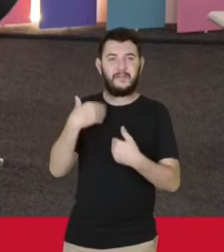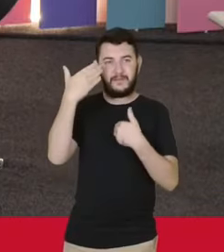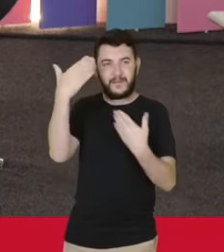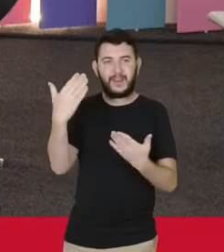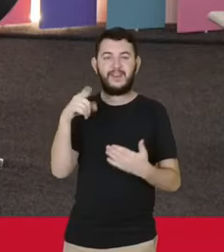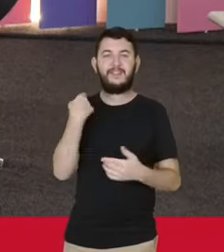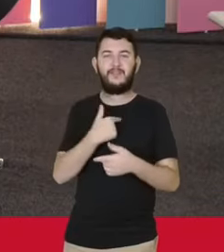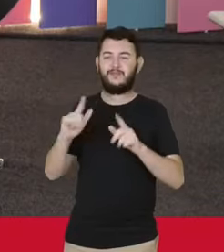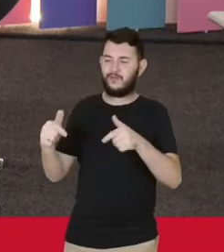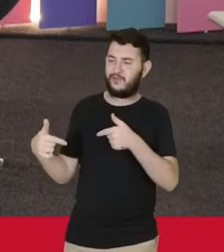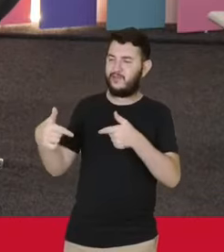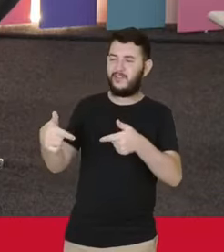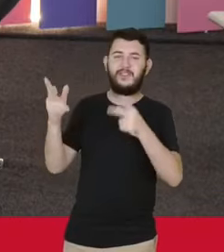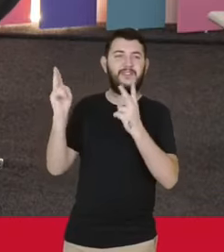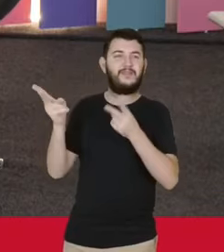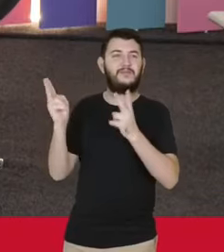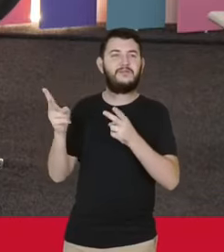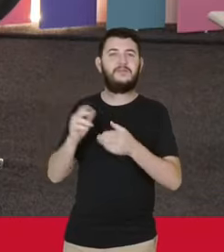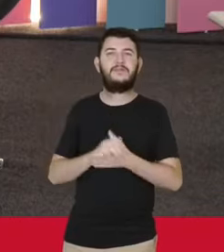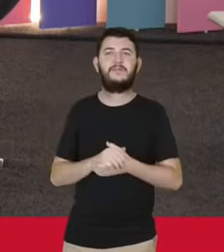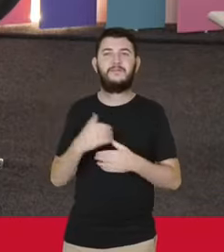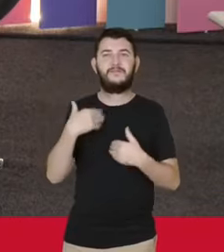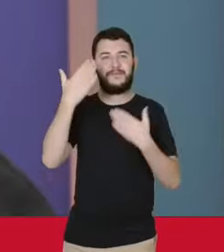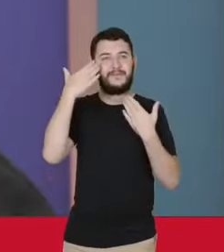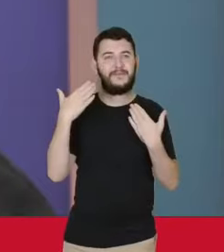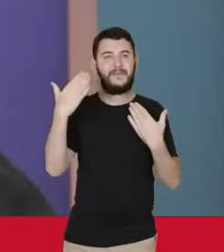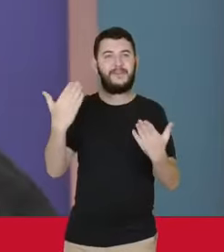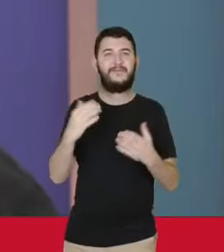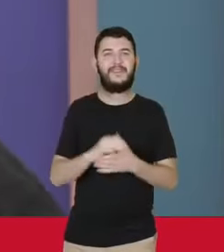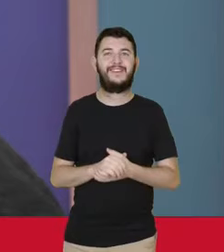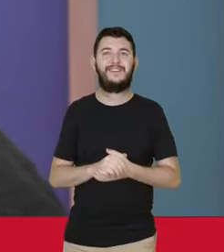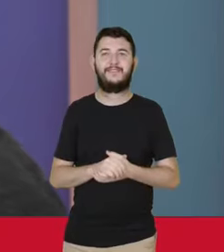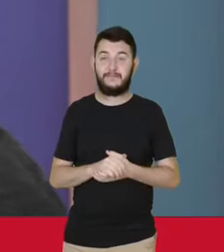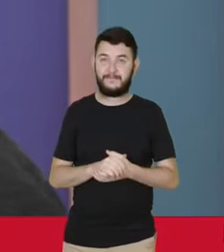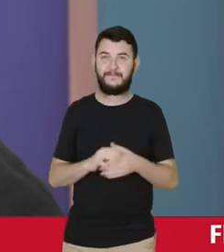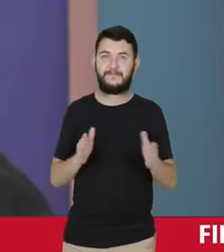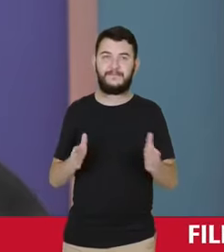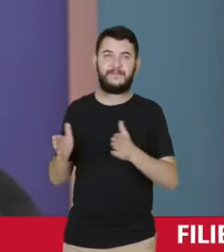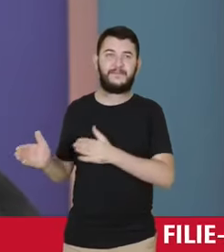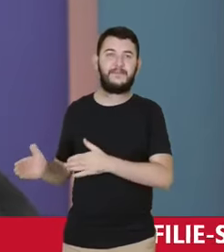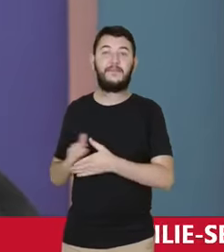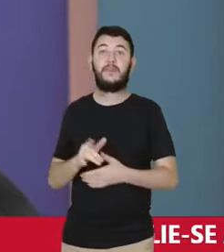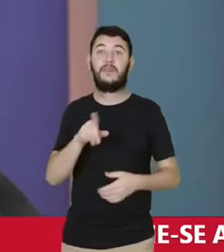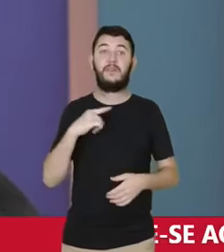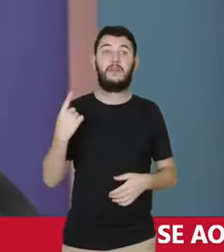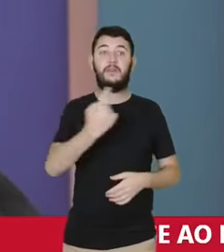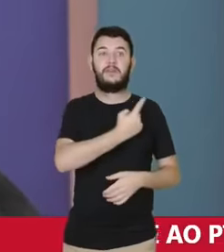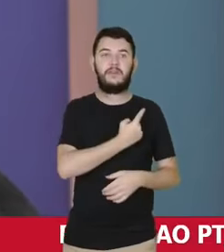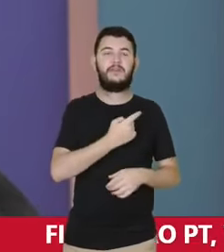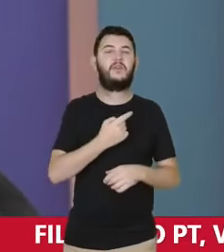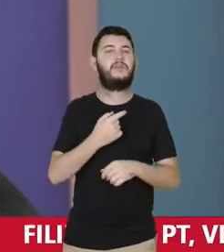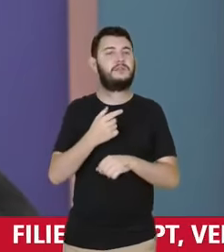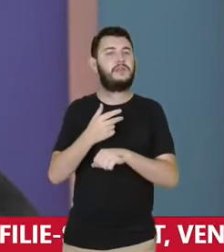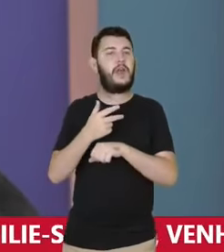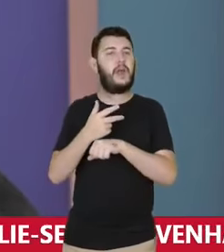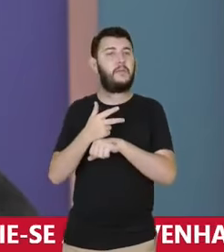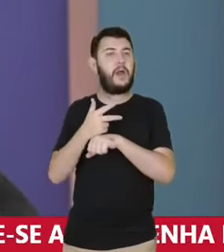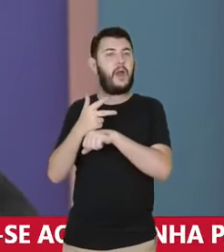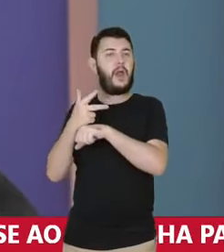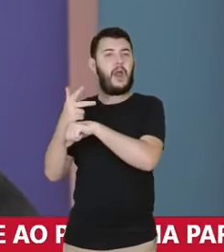luta. Sigamos. Obrigada. Até lá. Nós fizemos imagens hoje